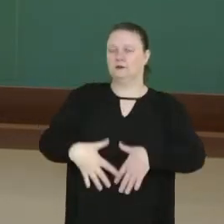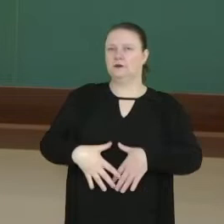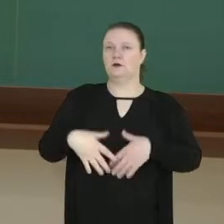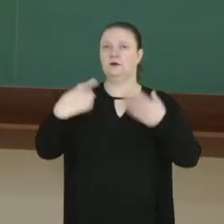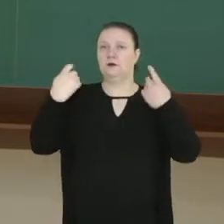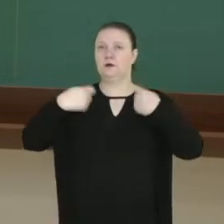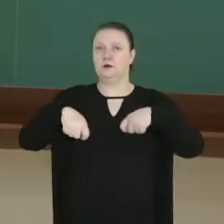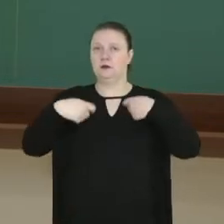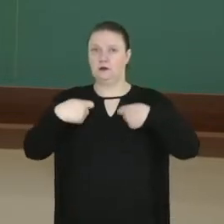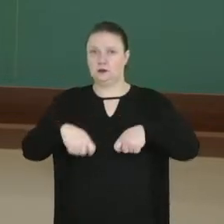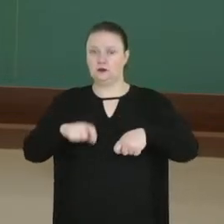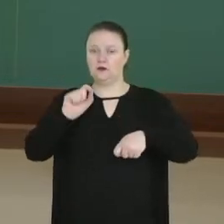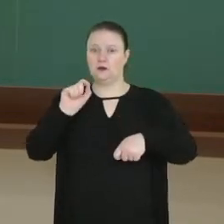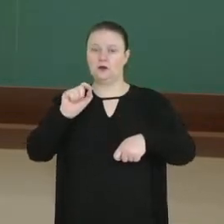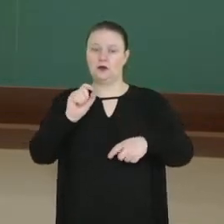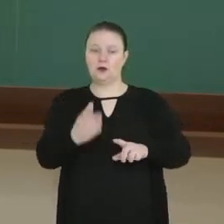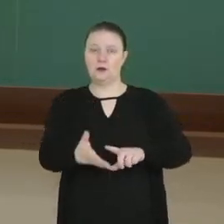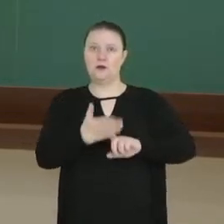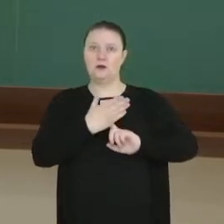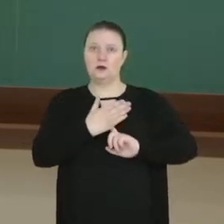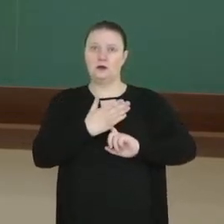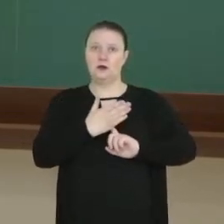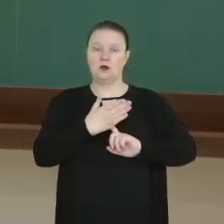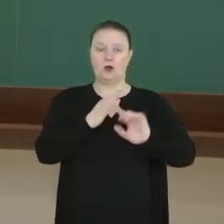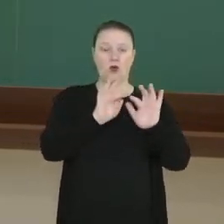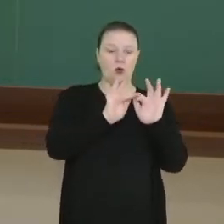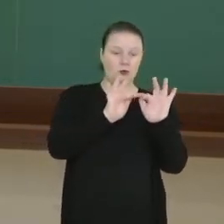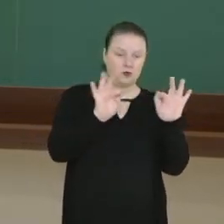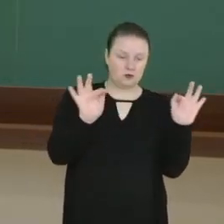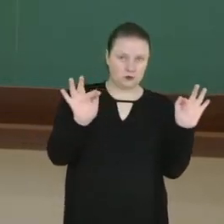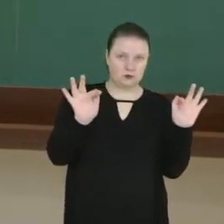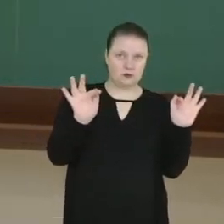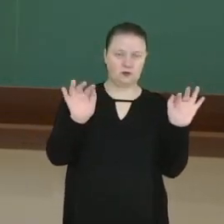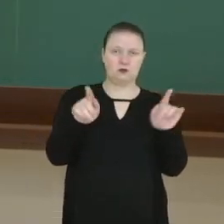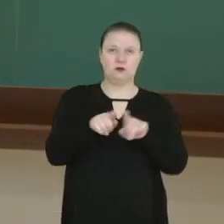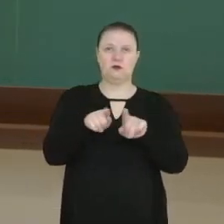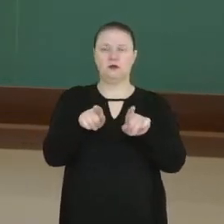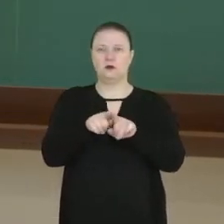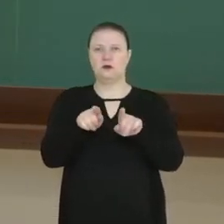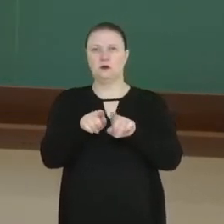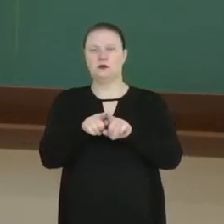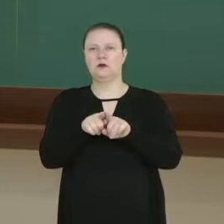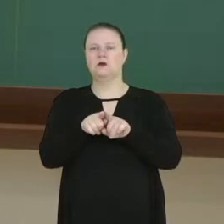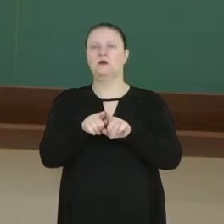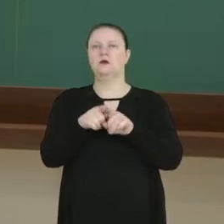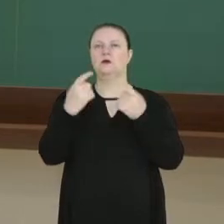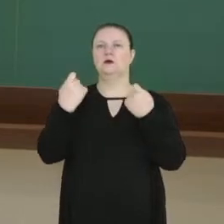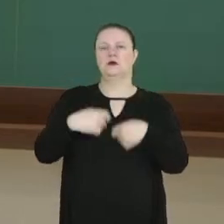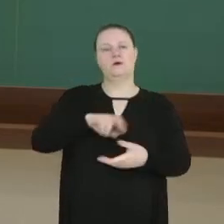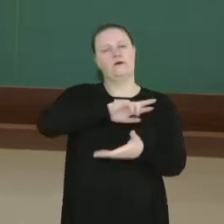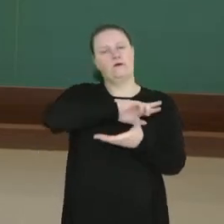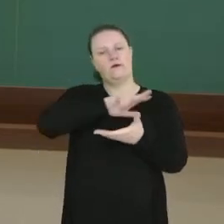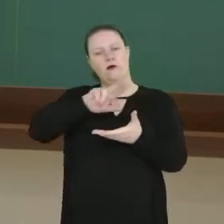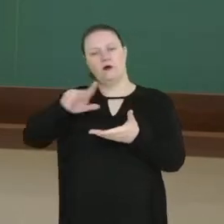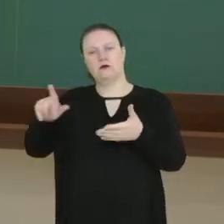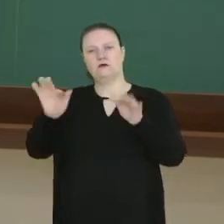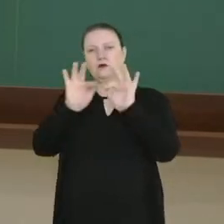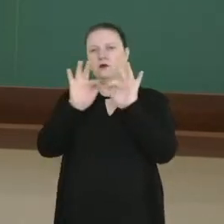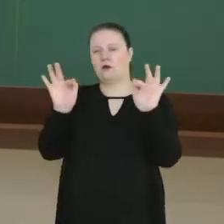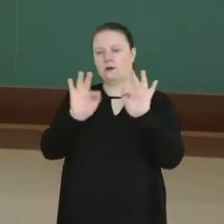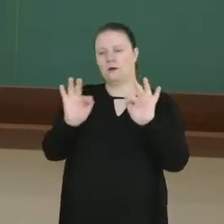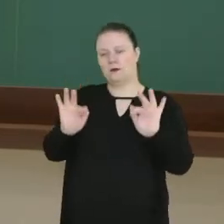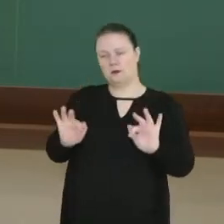ser constituído por pelo menos uma oração, mas pode ser constituído por várias orações,